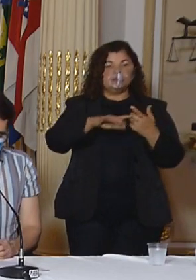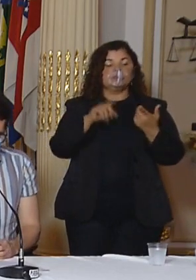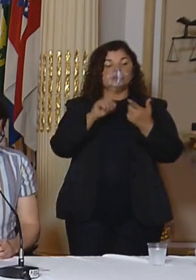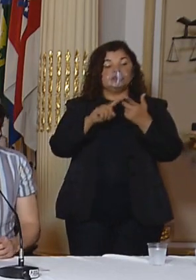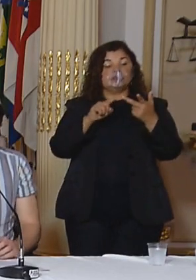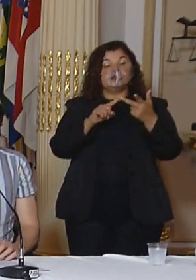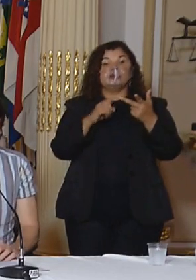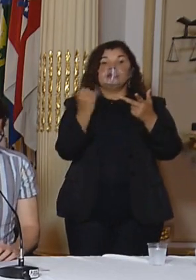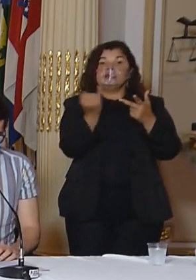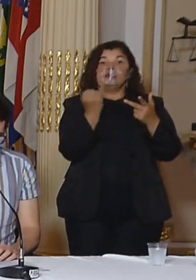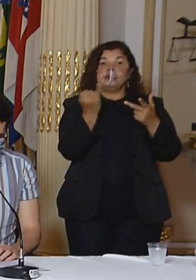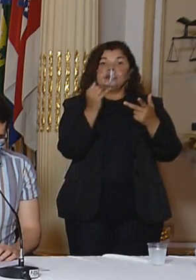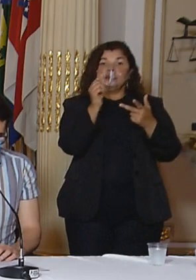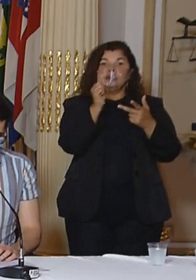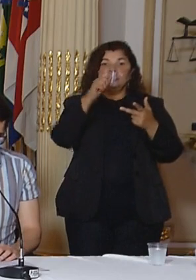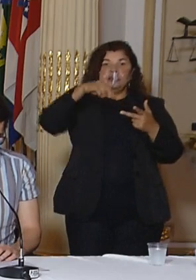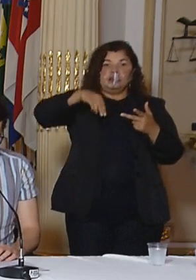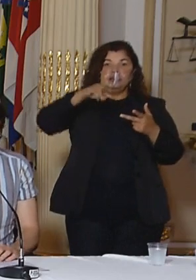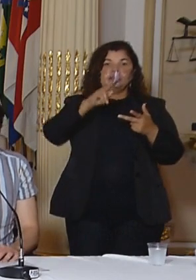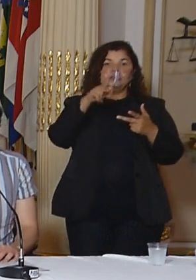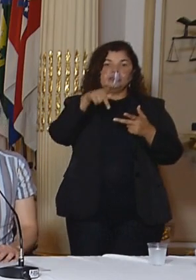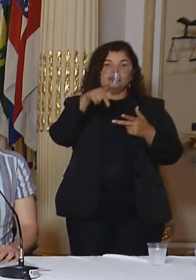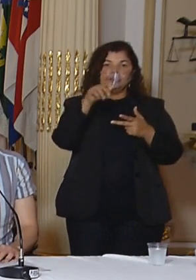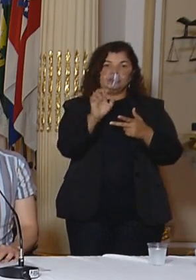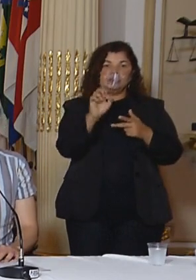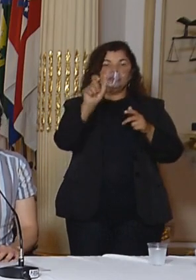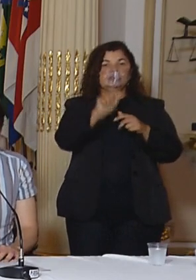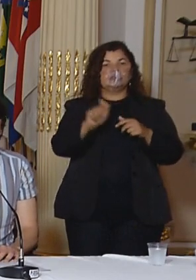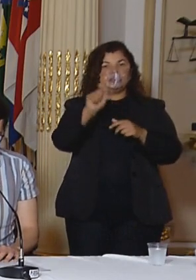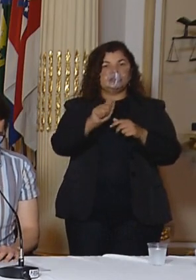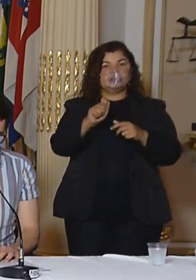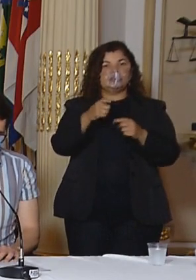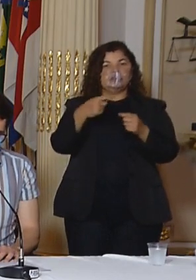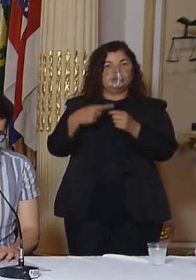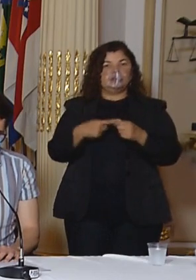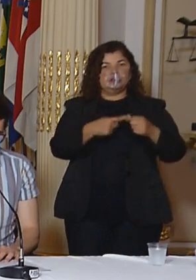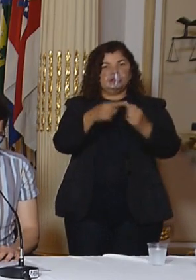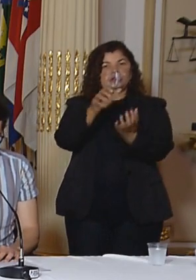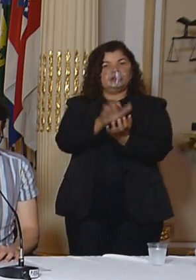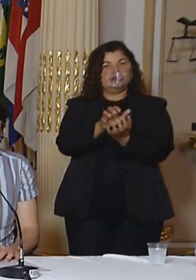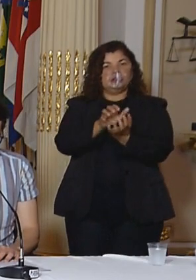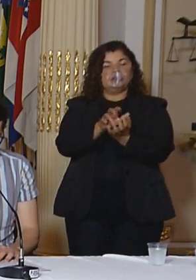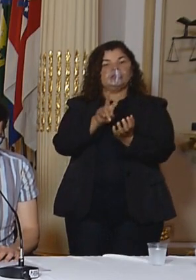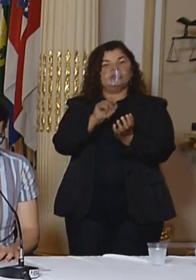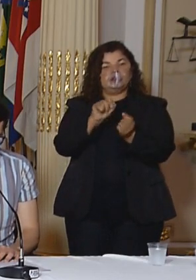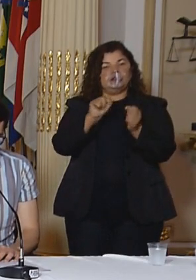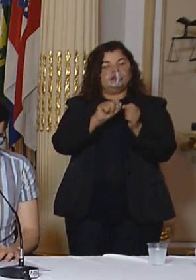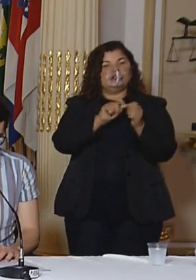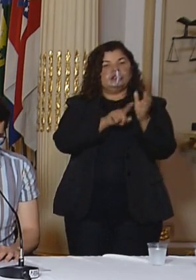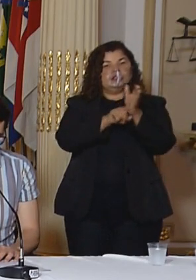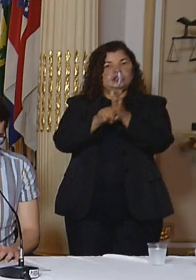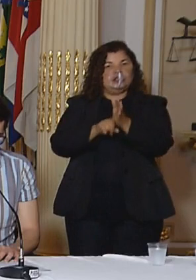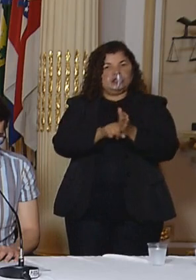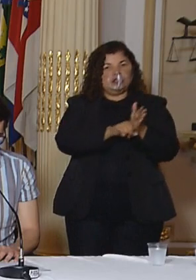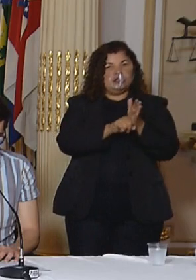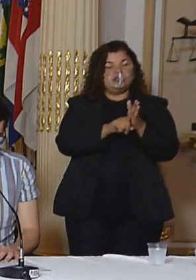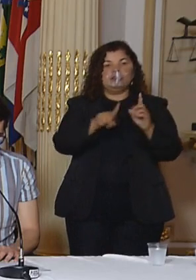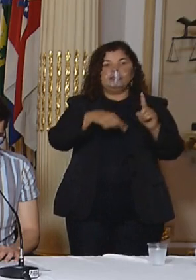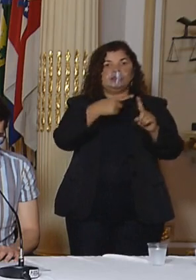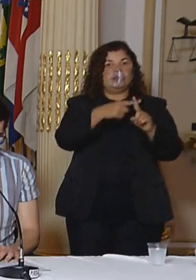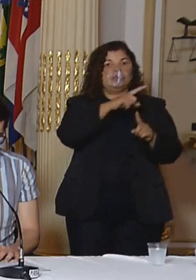aqui, da AMUP, que é a Associação Municipalista de Pernambuco, que vai fazer testes em mais de 100